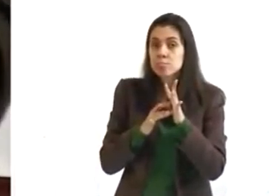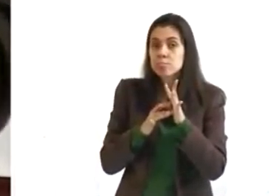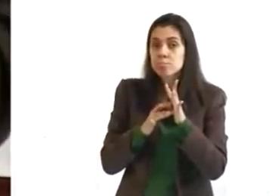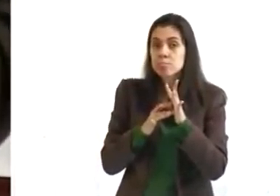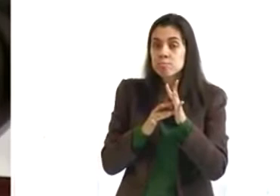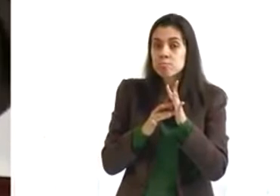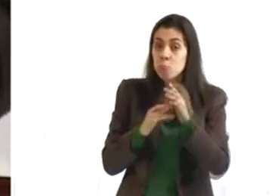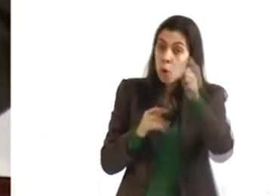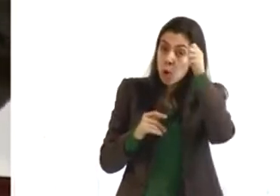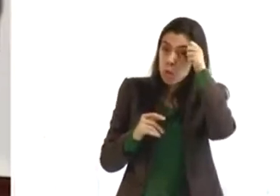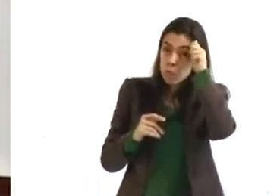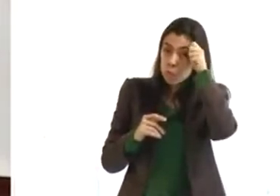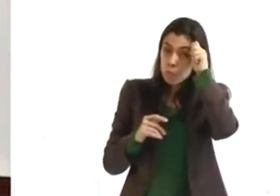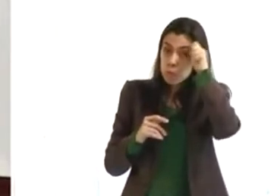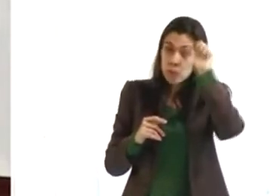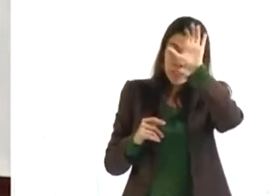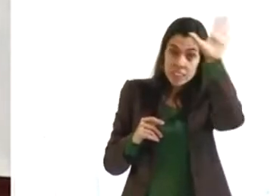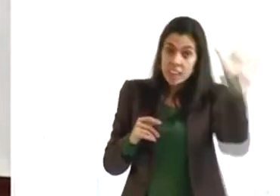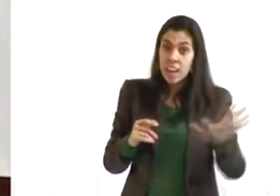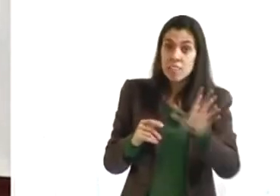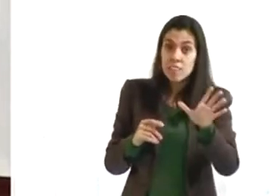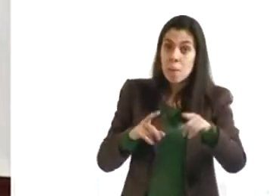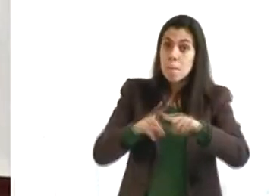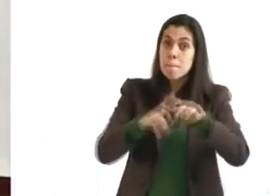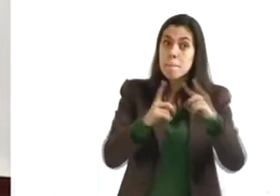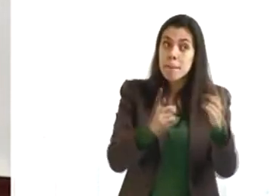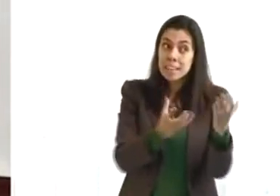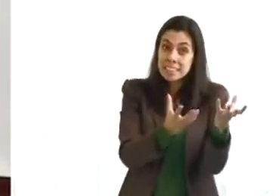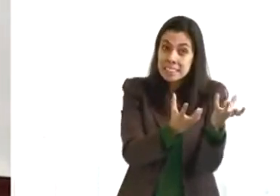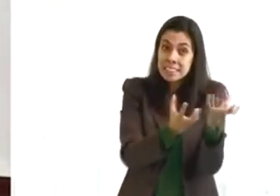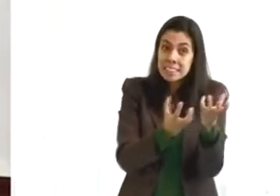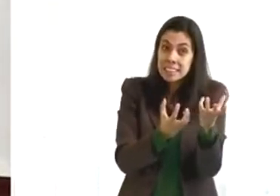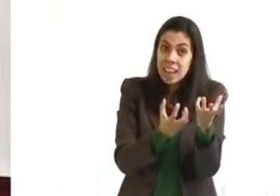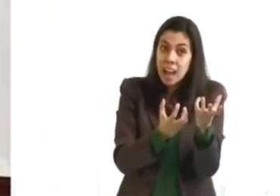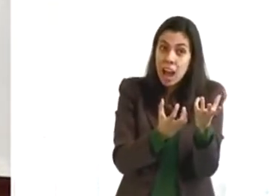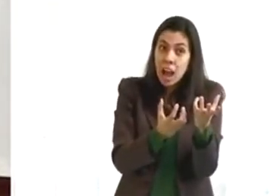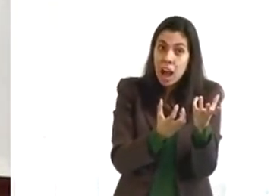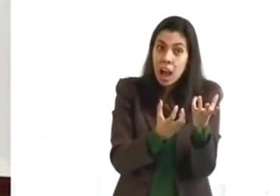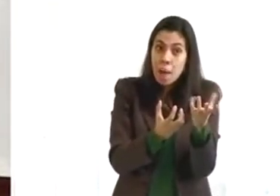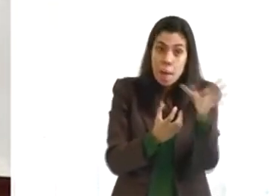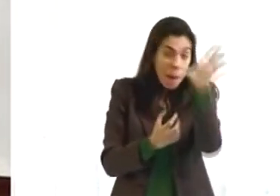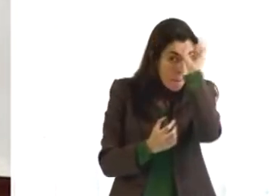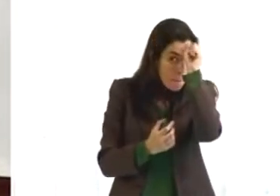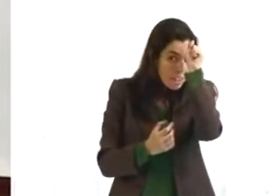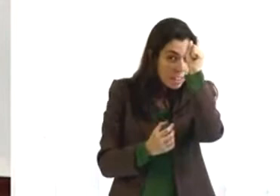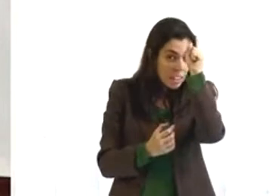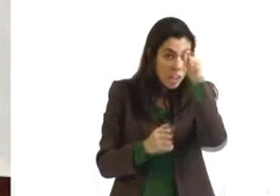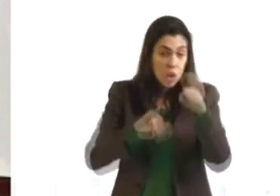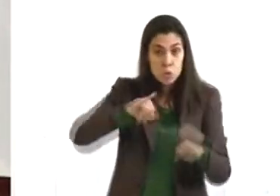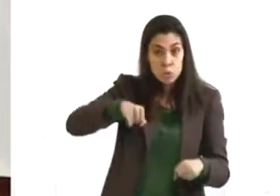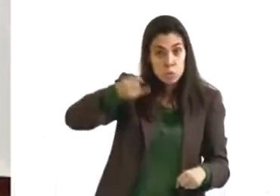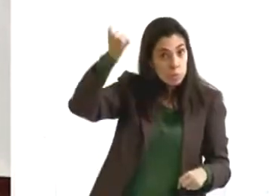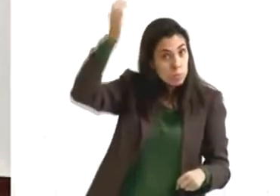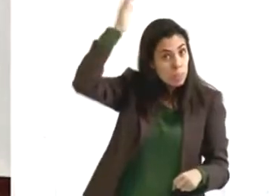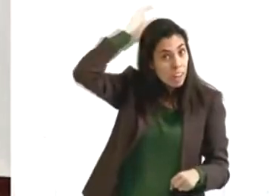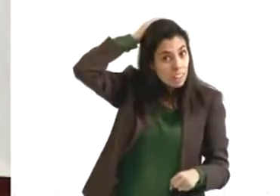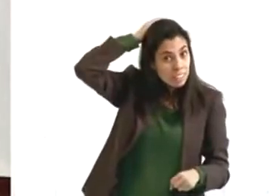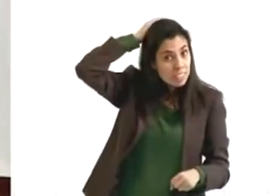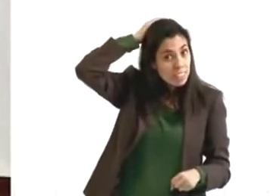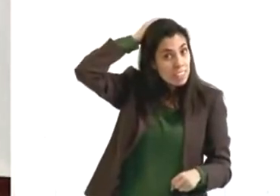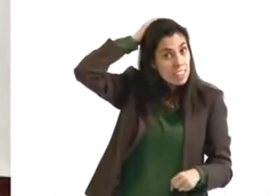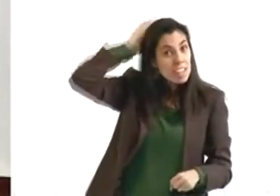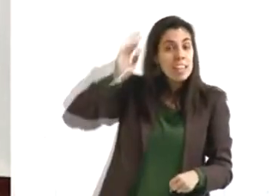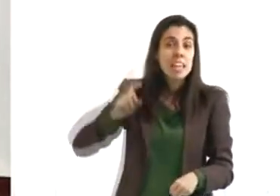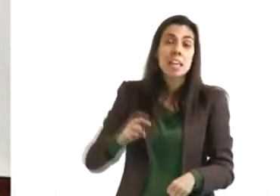um estrangeiro, um gentil, mas que agora os seus olhos estão se abrindo, a sua vida está sendo alcançada pela